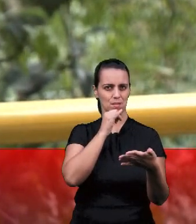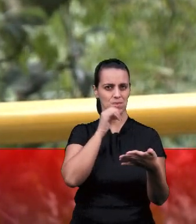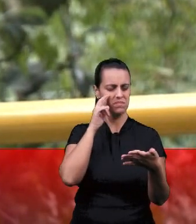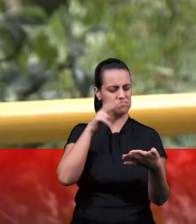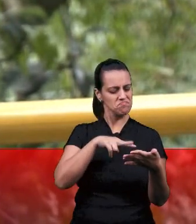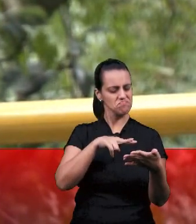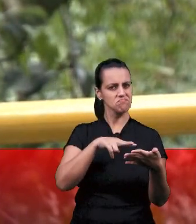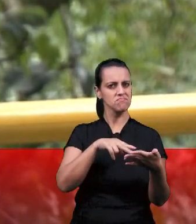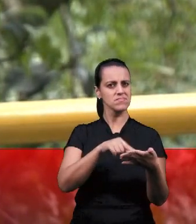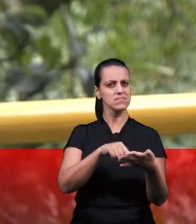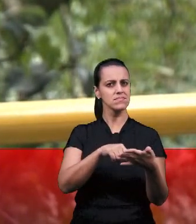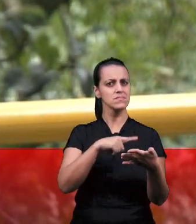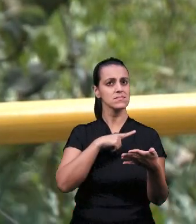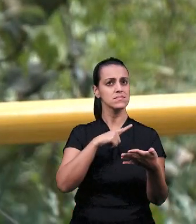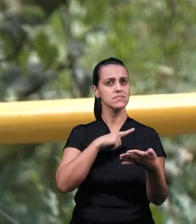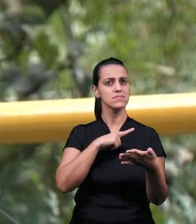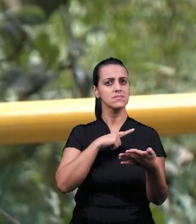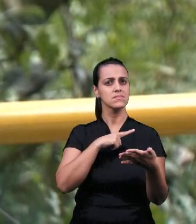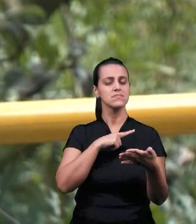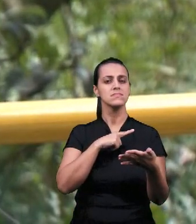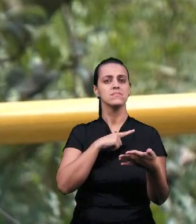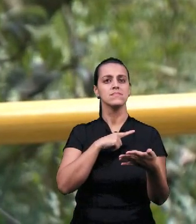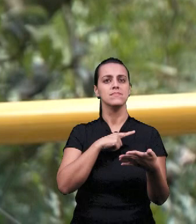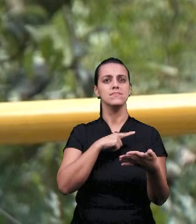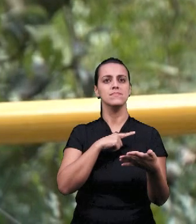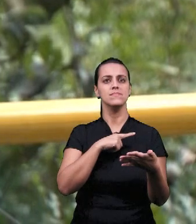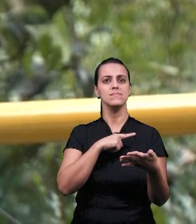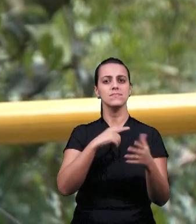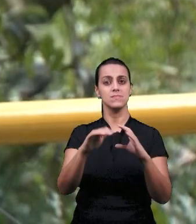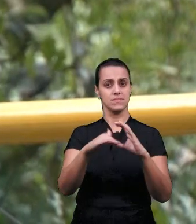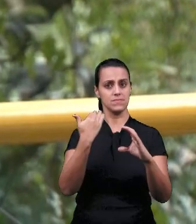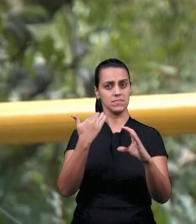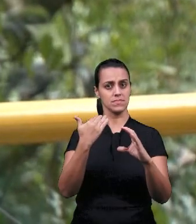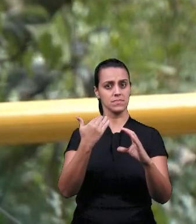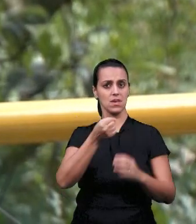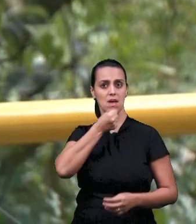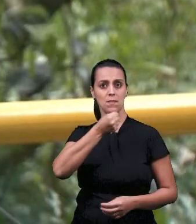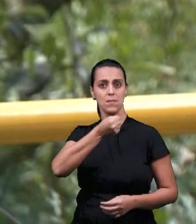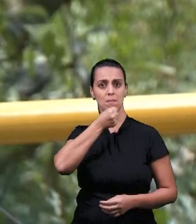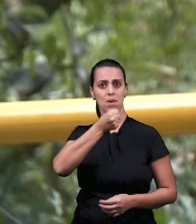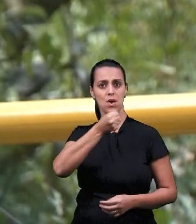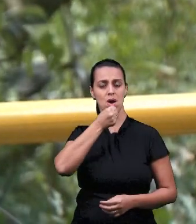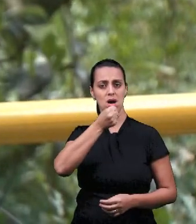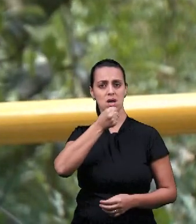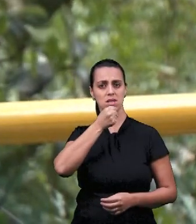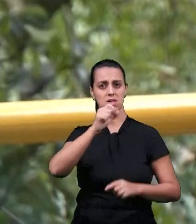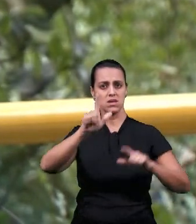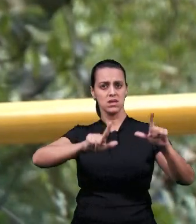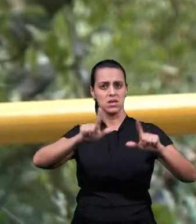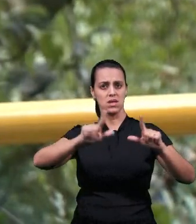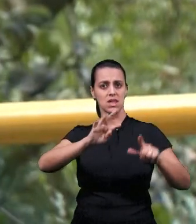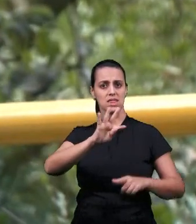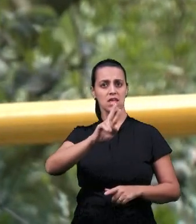recebi de um repórter da TV Record do Rio de